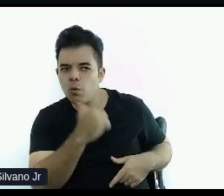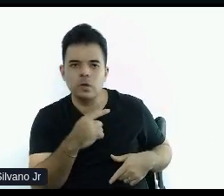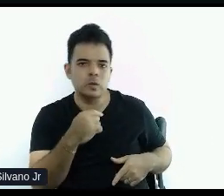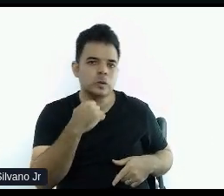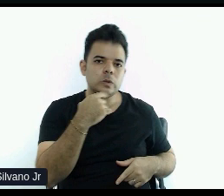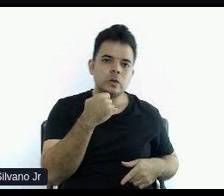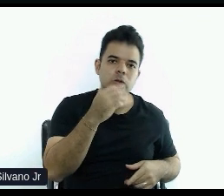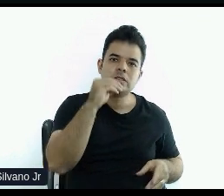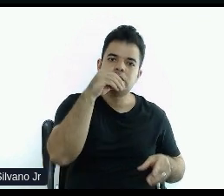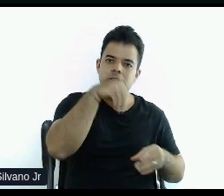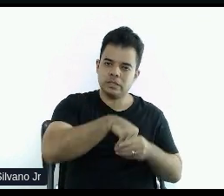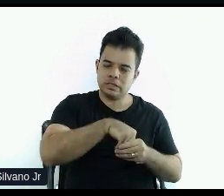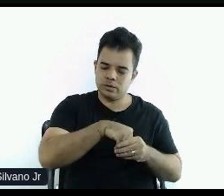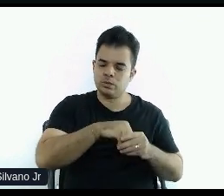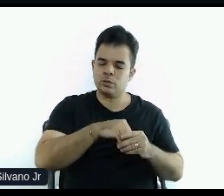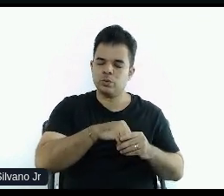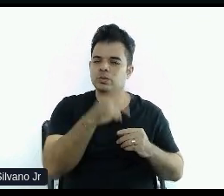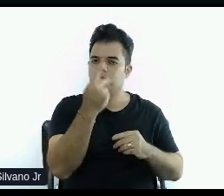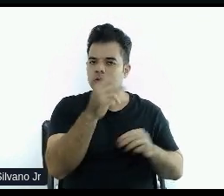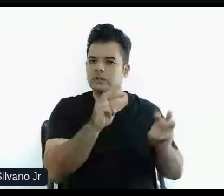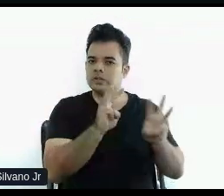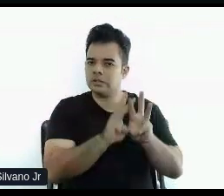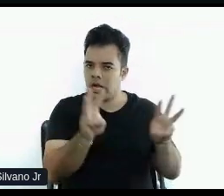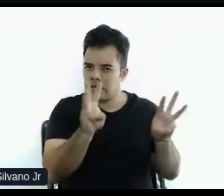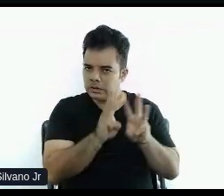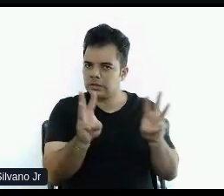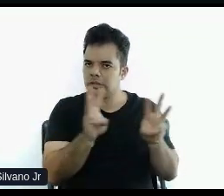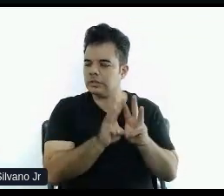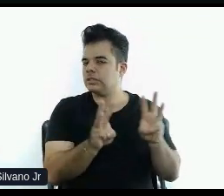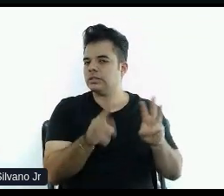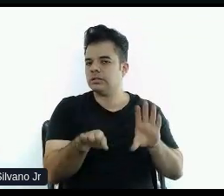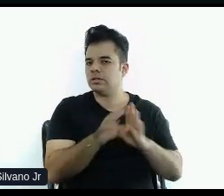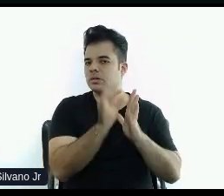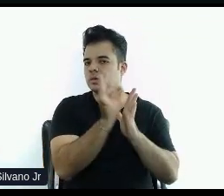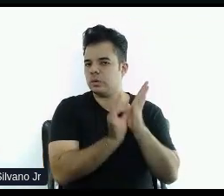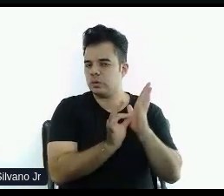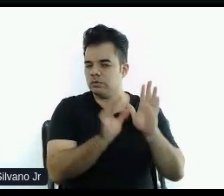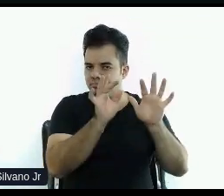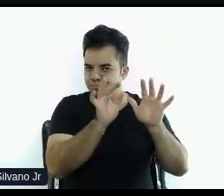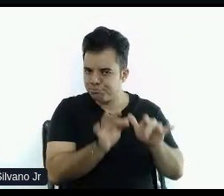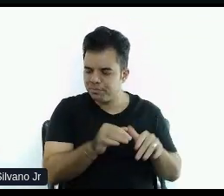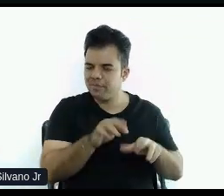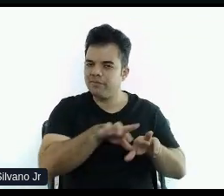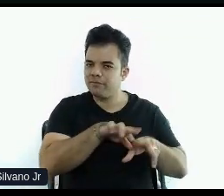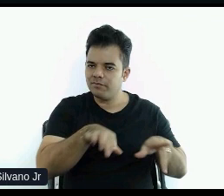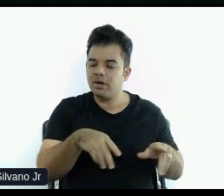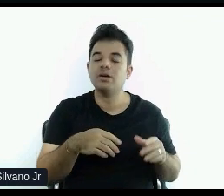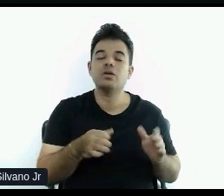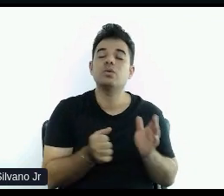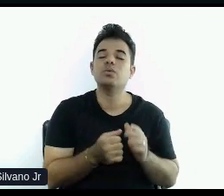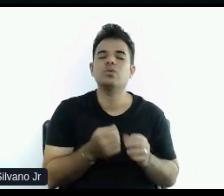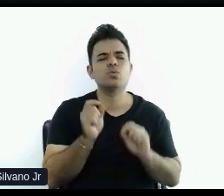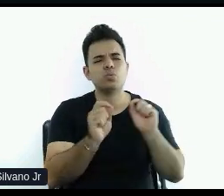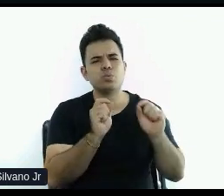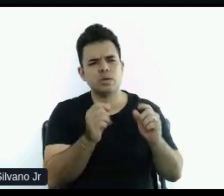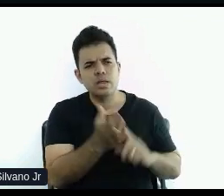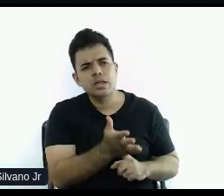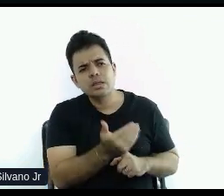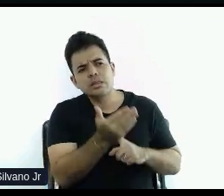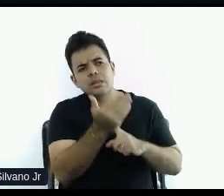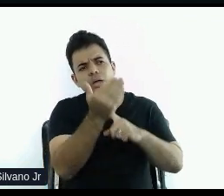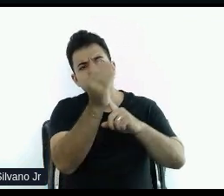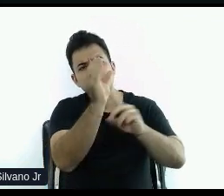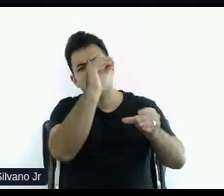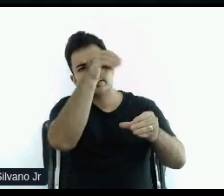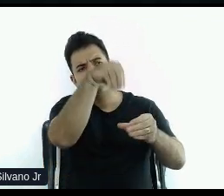daquela aplicação, para a gente poder entender quais são as tecnologias envolvidas